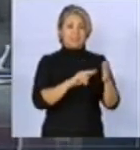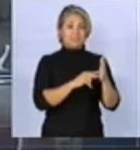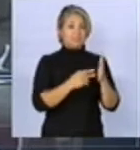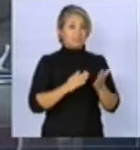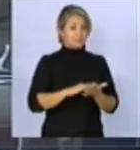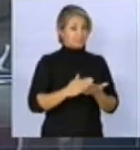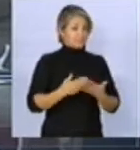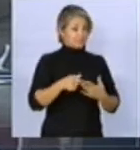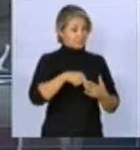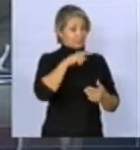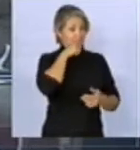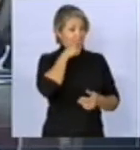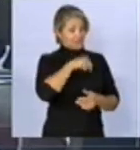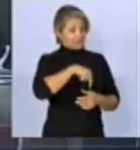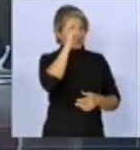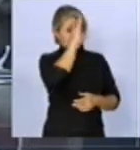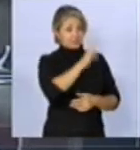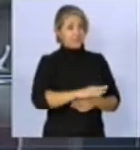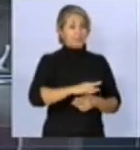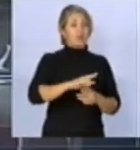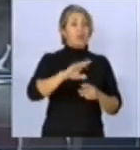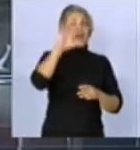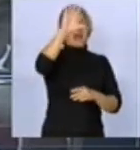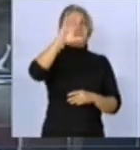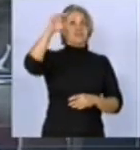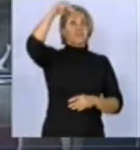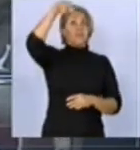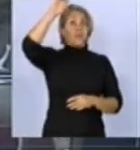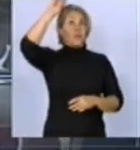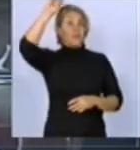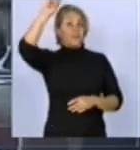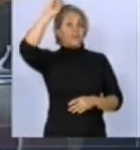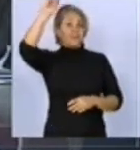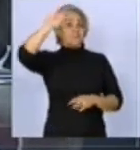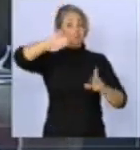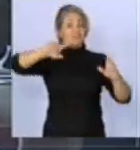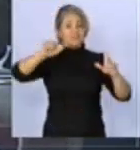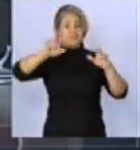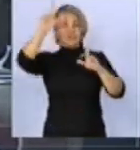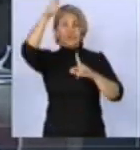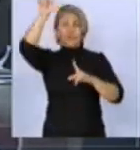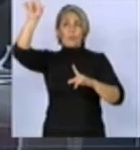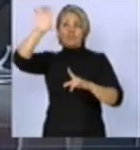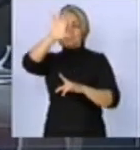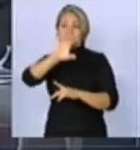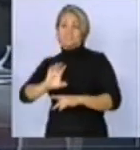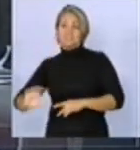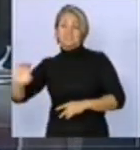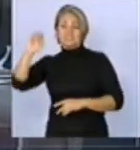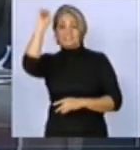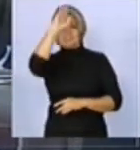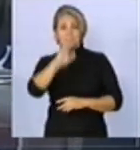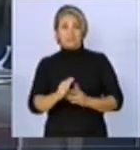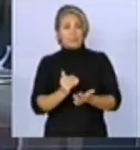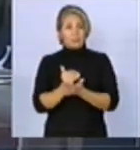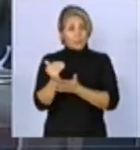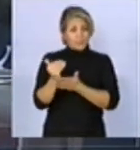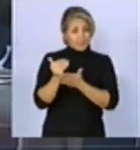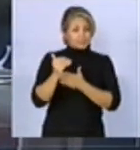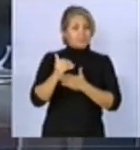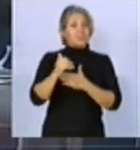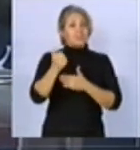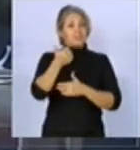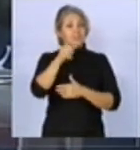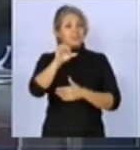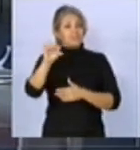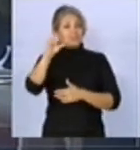cana do Brasil porque o Nordeste contrariamente ao as outras regiões do Brasil o Nordeste vem se contraindo desde 1990 nós tem um milhão